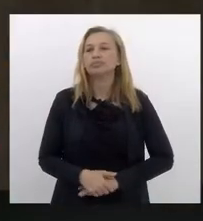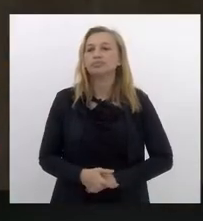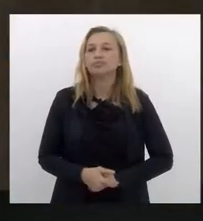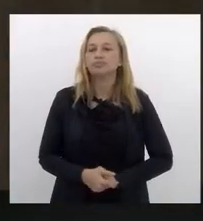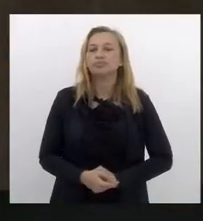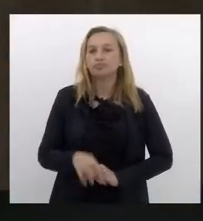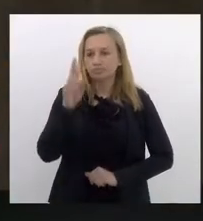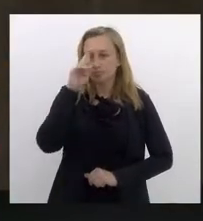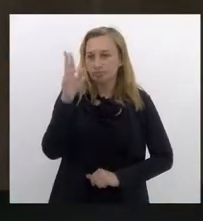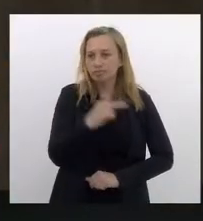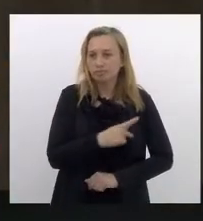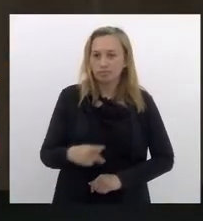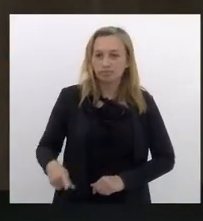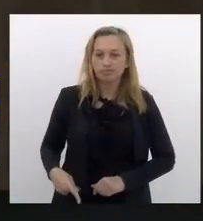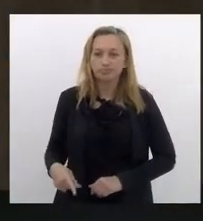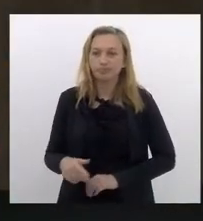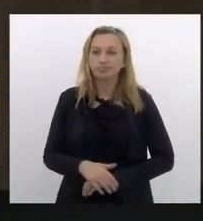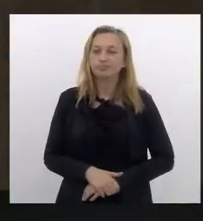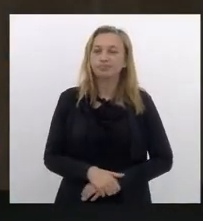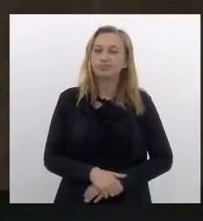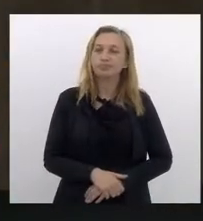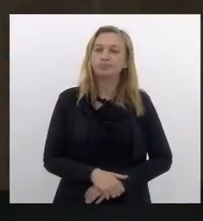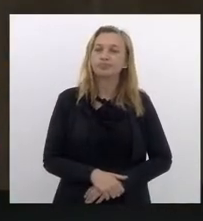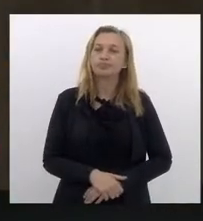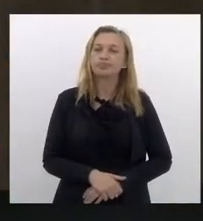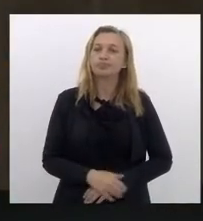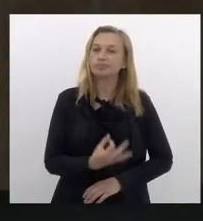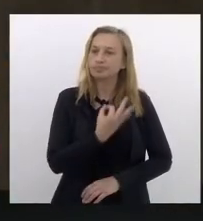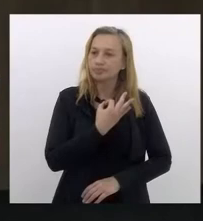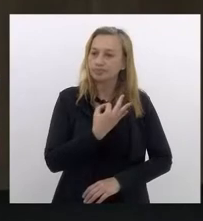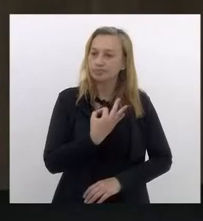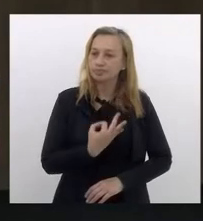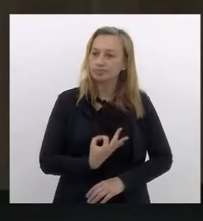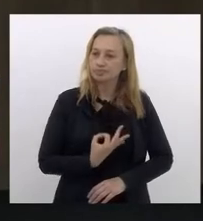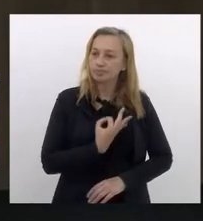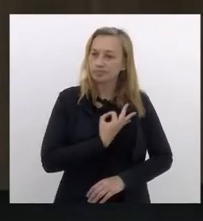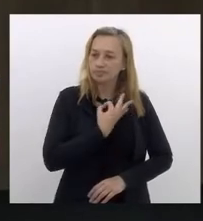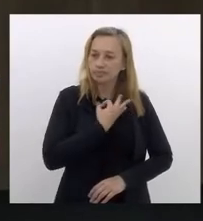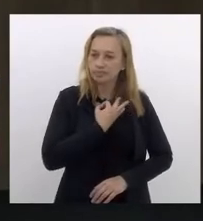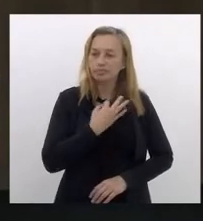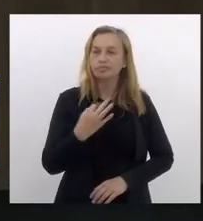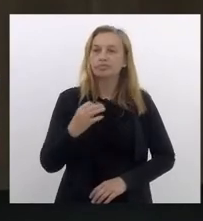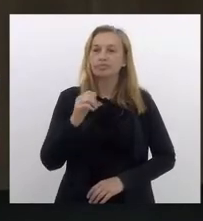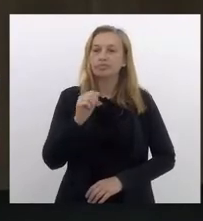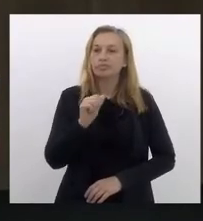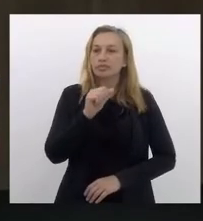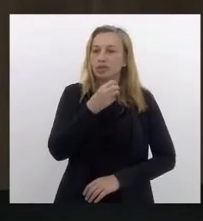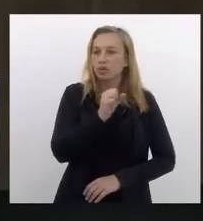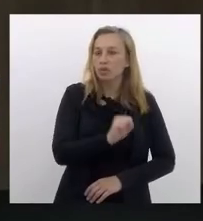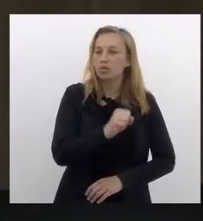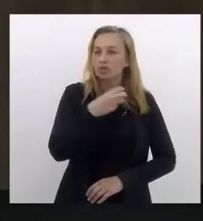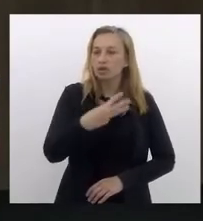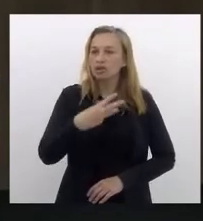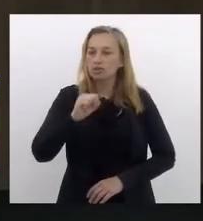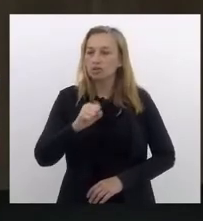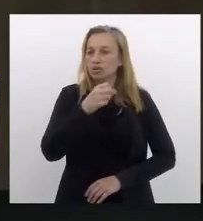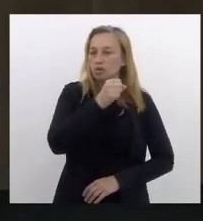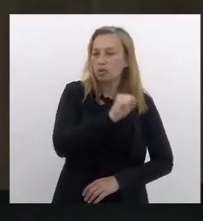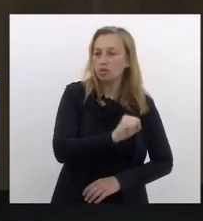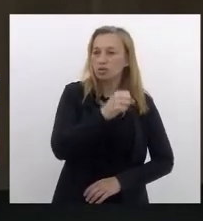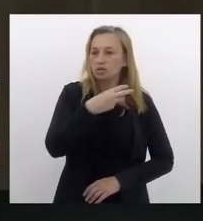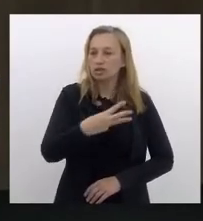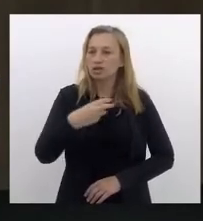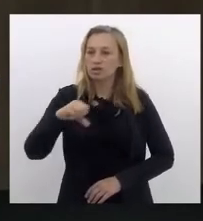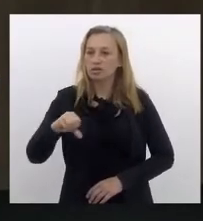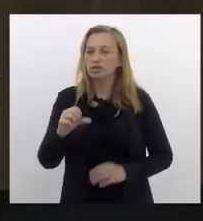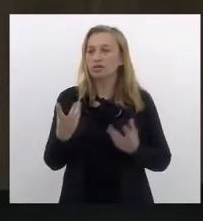Senhor presidente, as medalhas paralímpicas, os atletas paralímpicos, 838, 839, parecer no